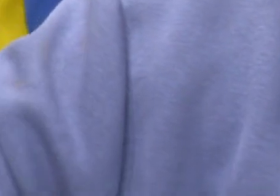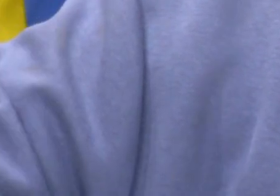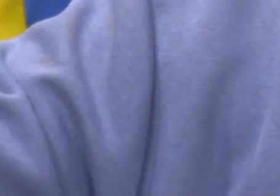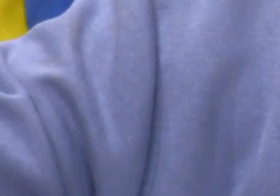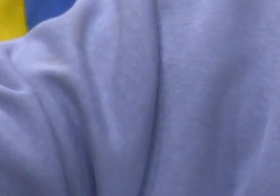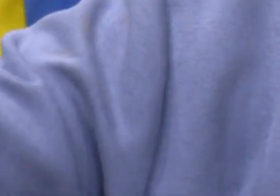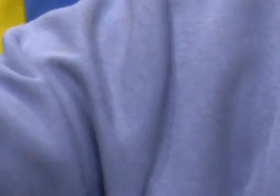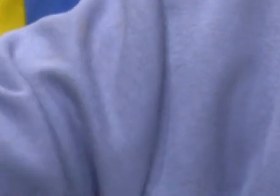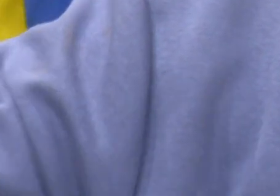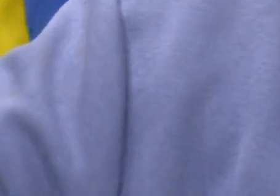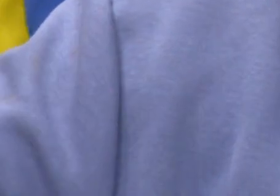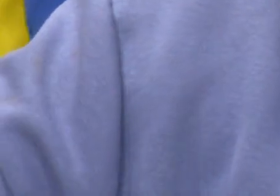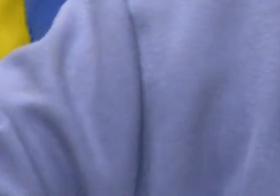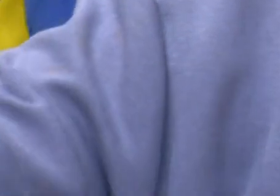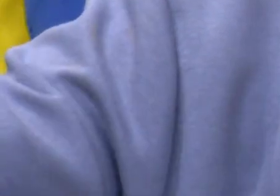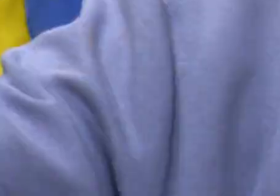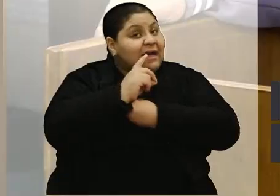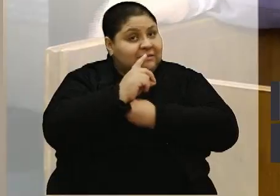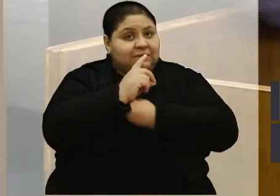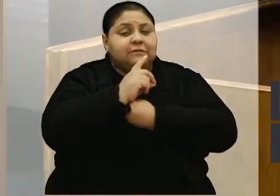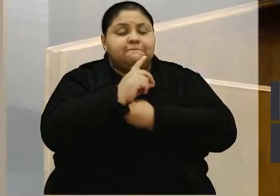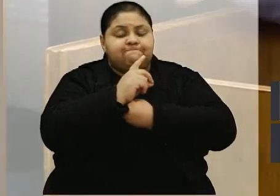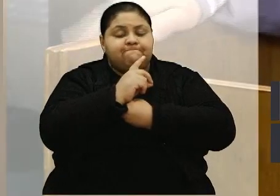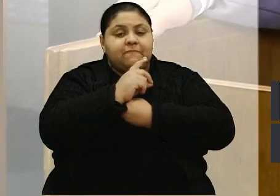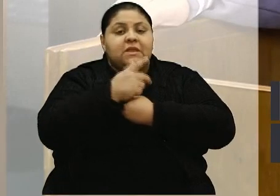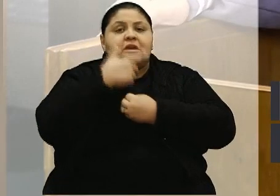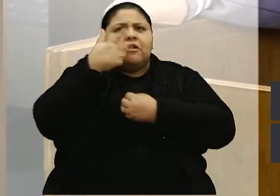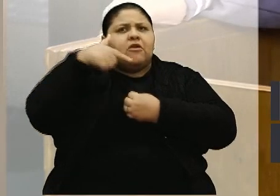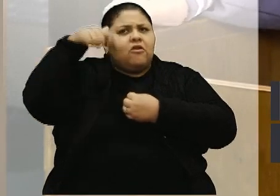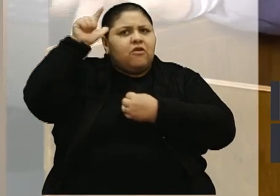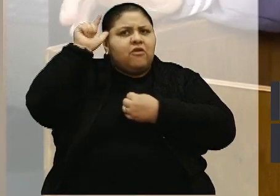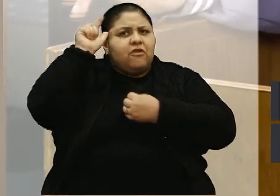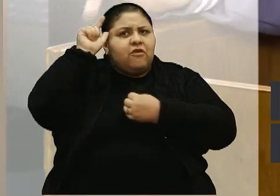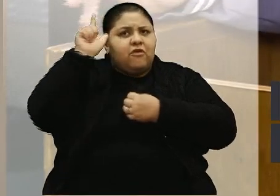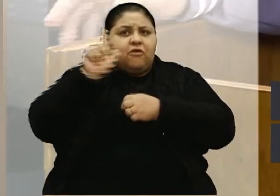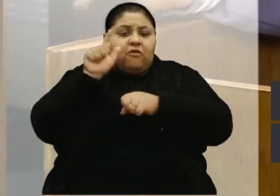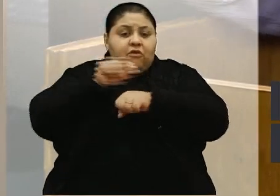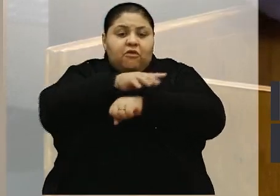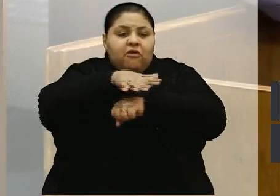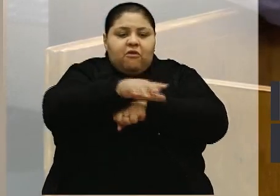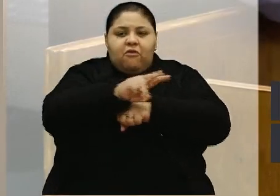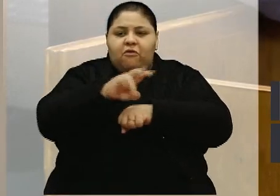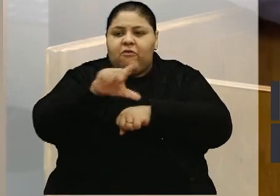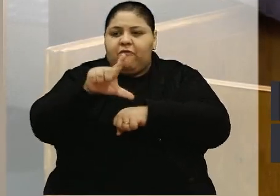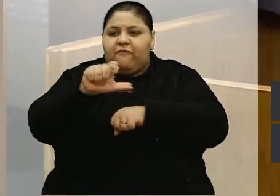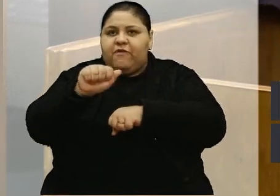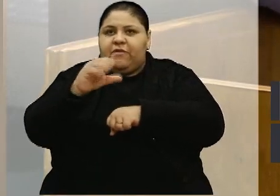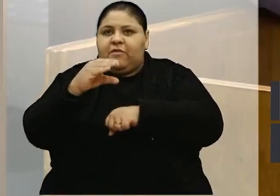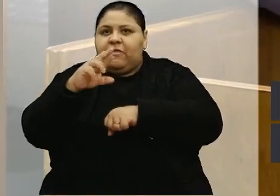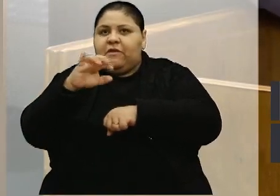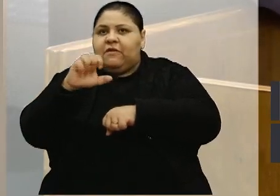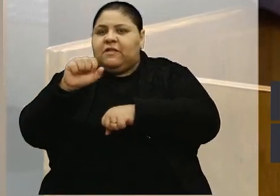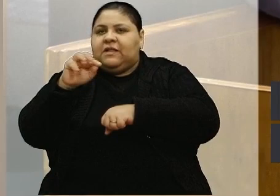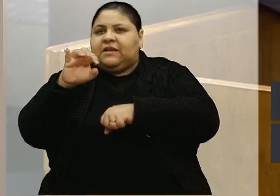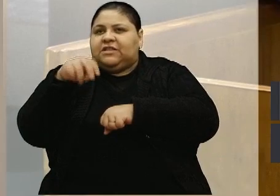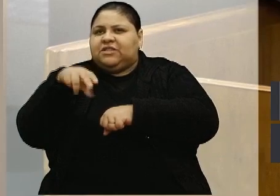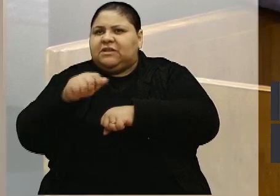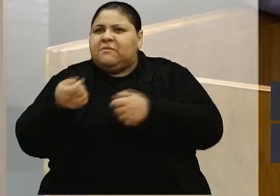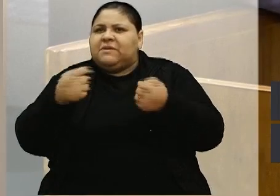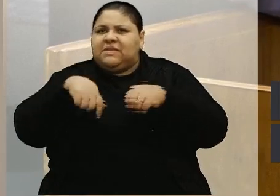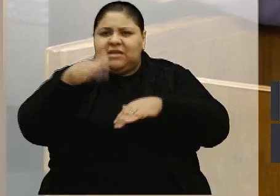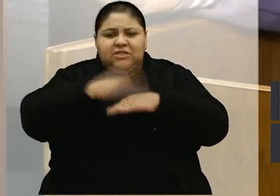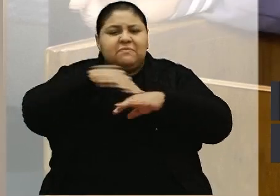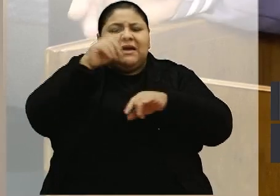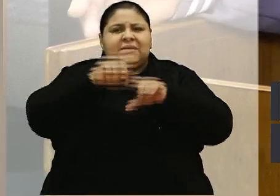Cristina. Falei ontem que só na região de Galópolis e Vila Cristina precisaria de 5 PC, 2 tratores para atender